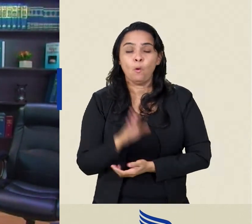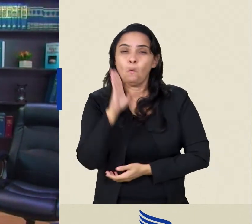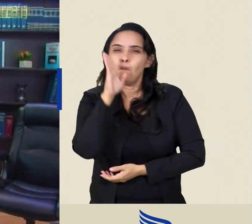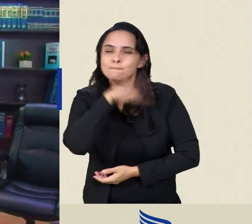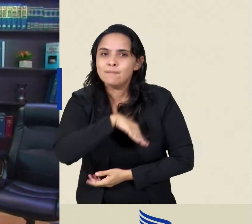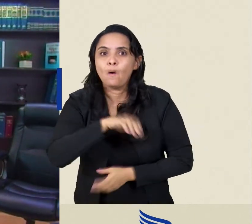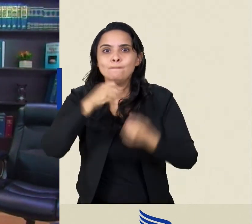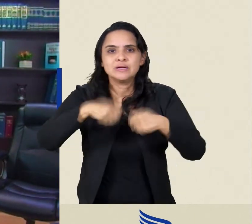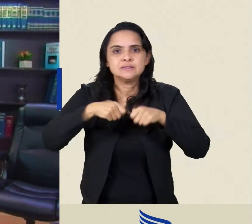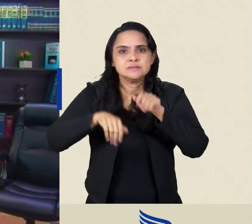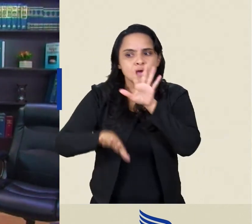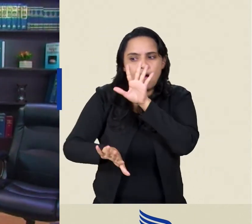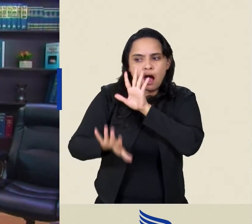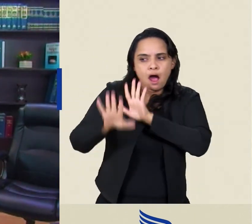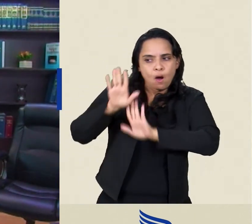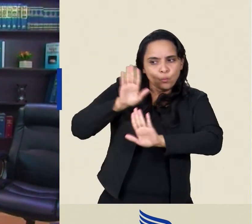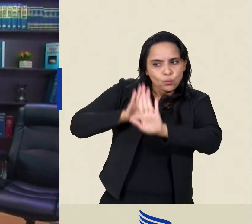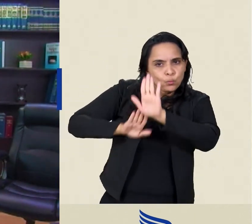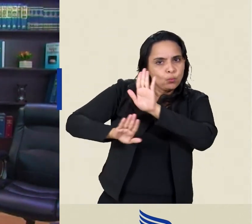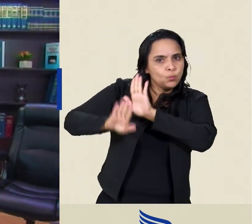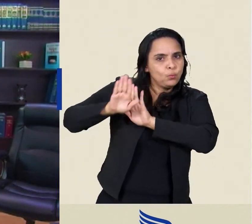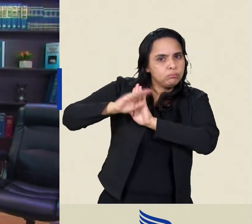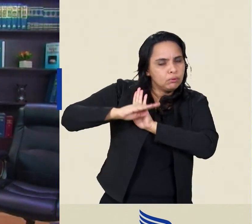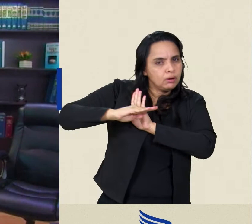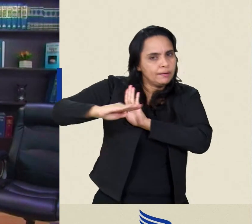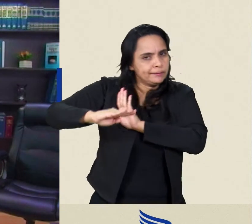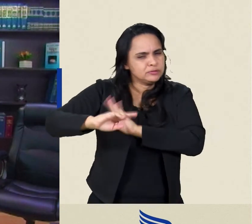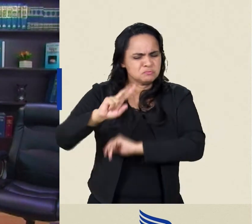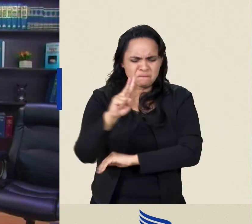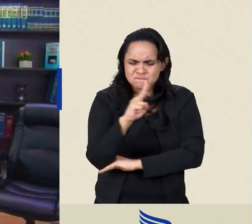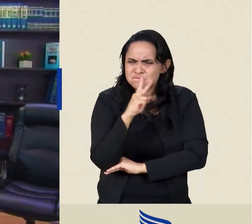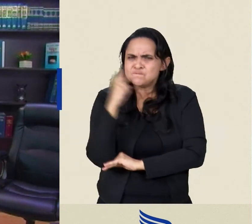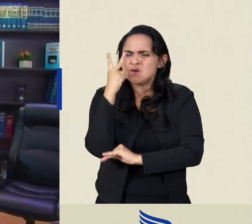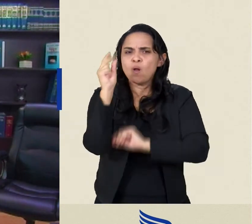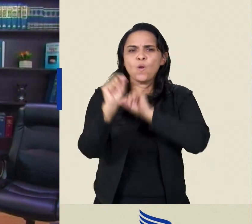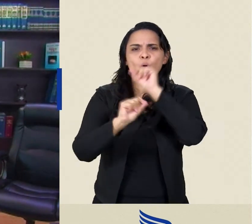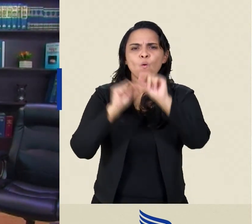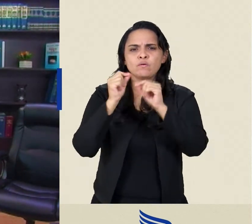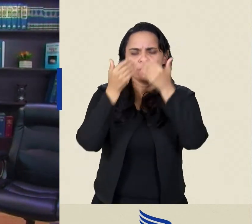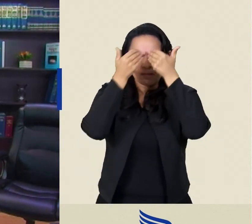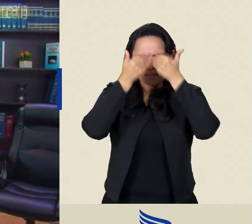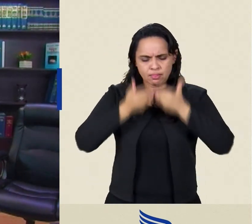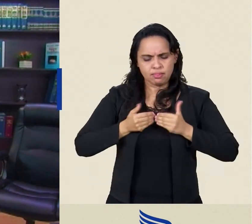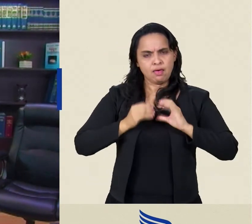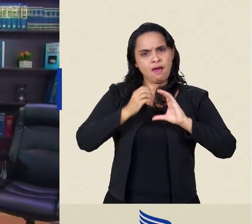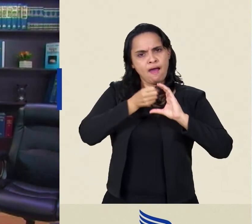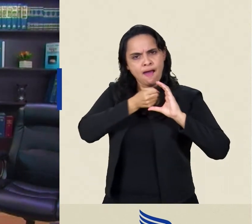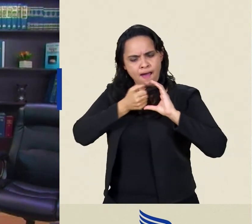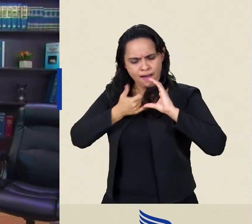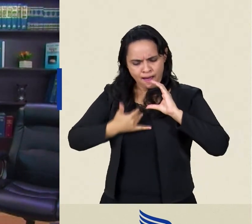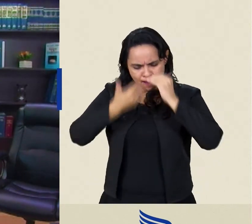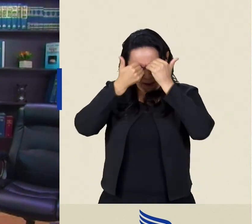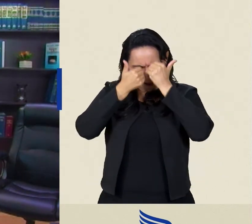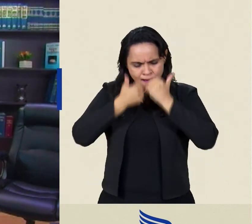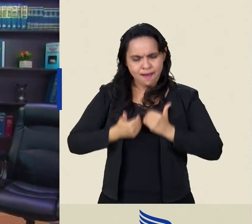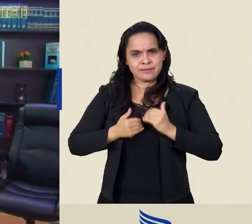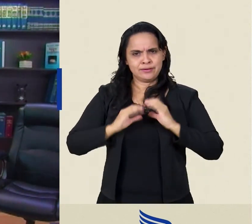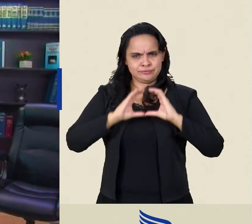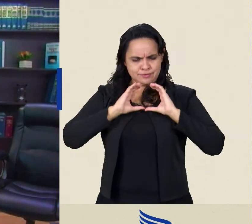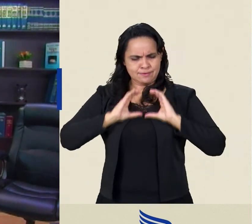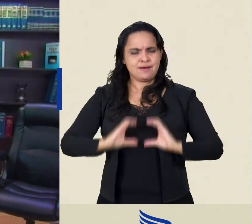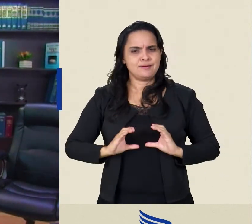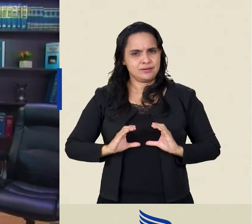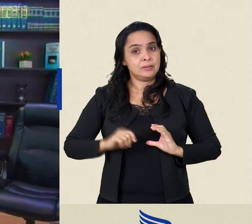de acontecer. O que temos de maior valor é nosso caráter, e o mesmo deve ser